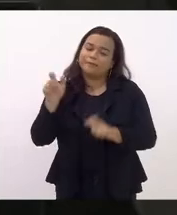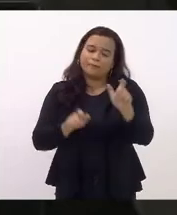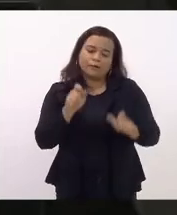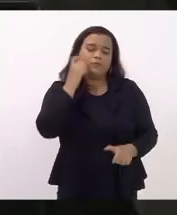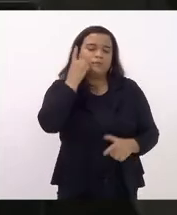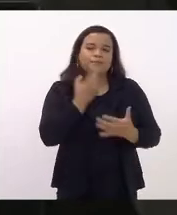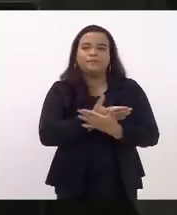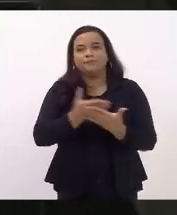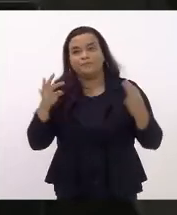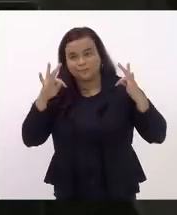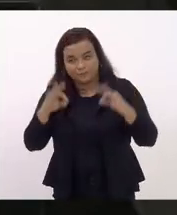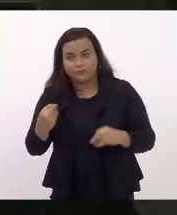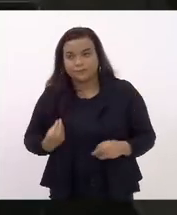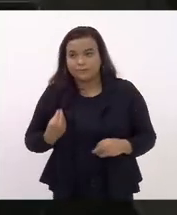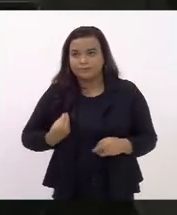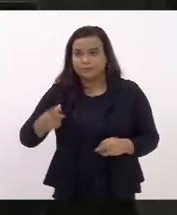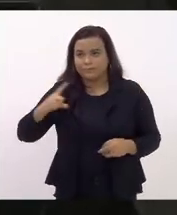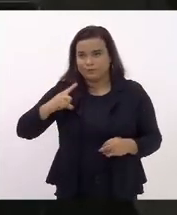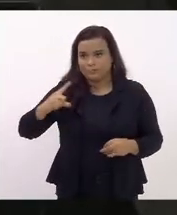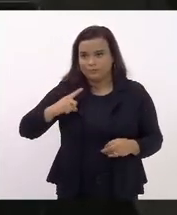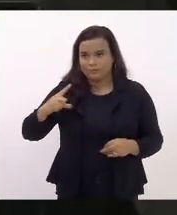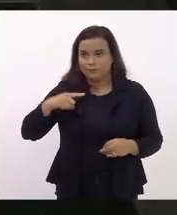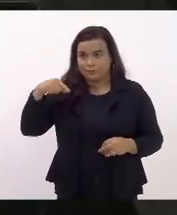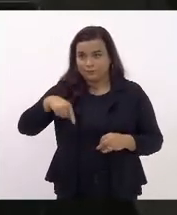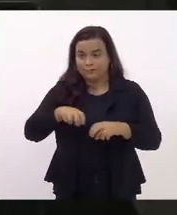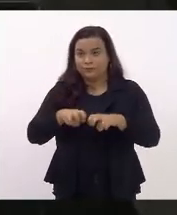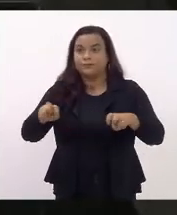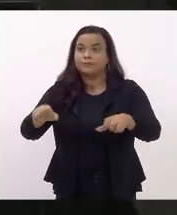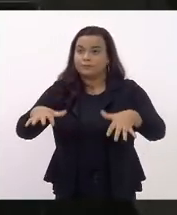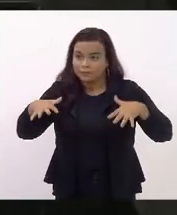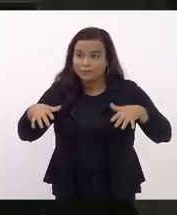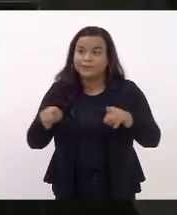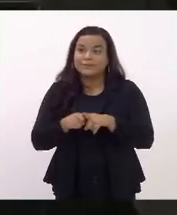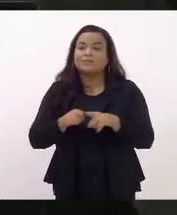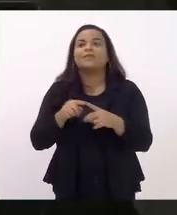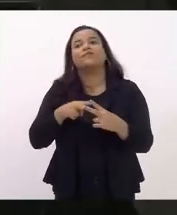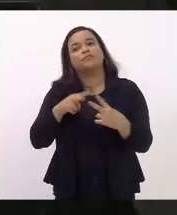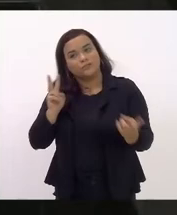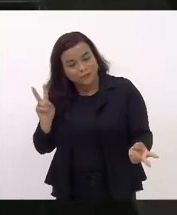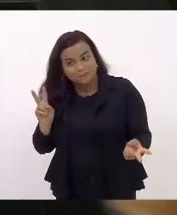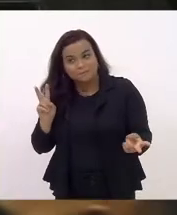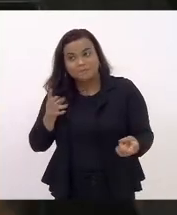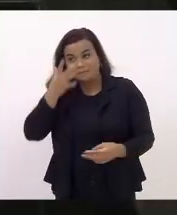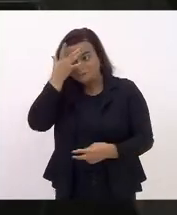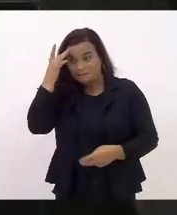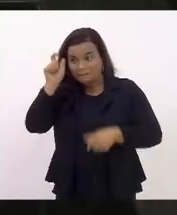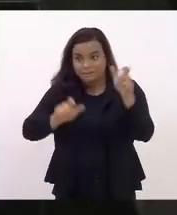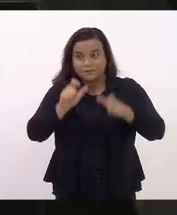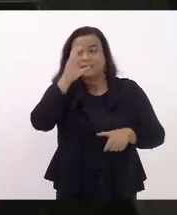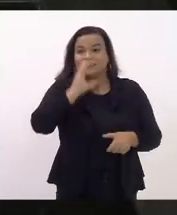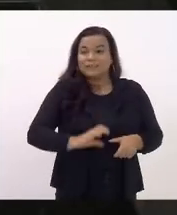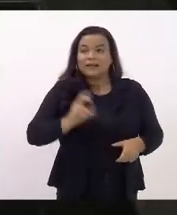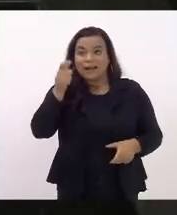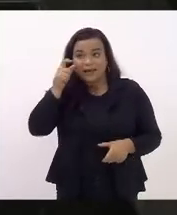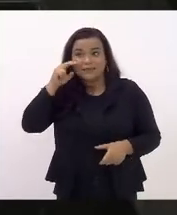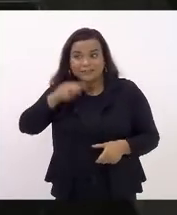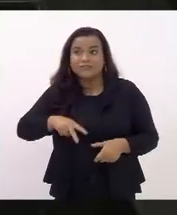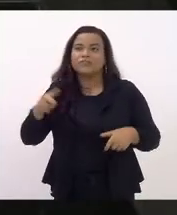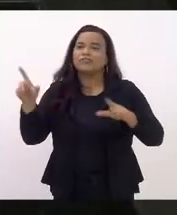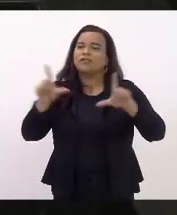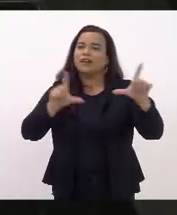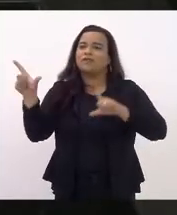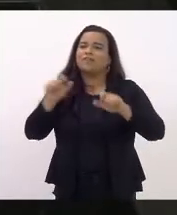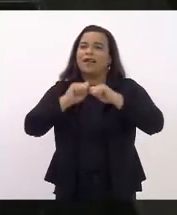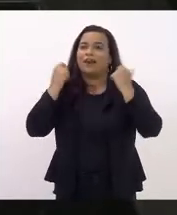senhores deputados ainda presentes em plenário, também no plenário virtual, cidadãs e cidadãos que nos assistem pela TV Alerj,